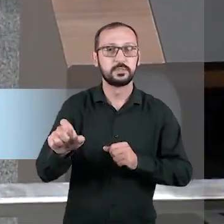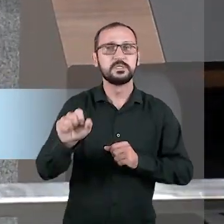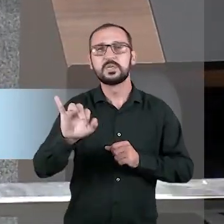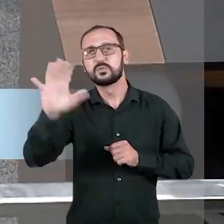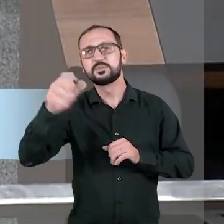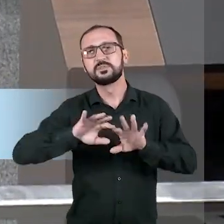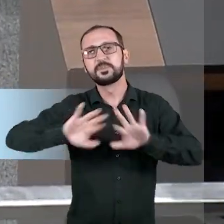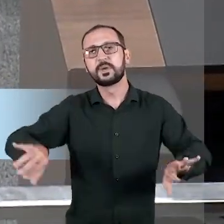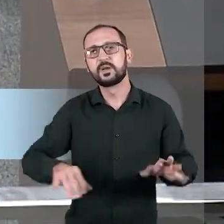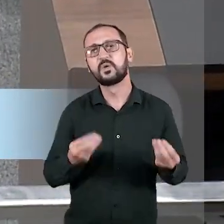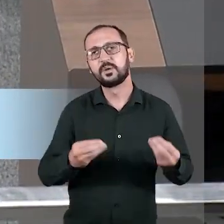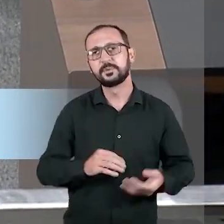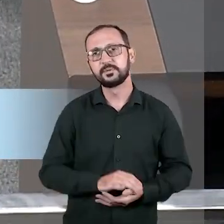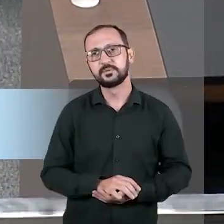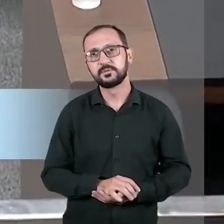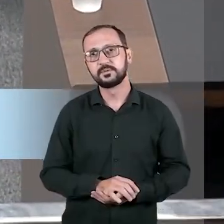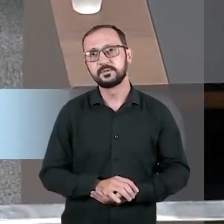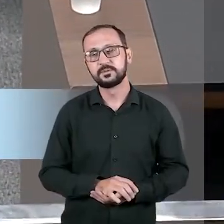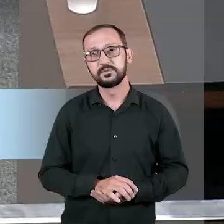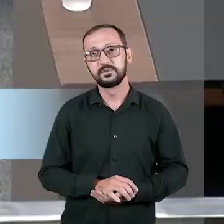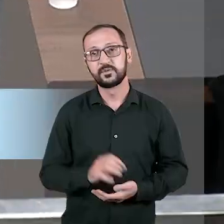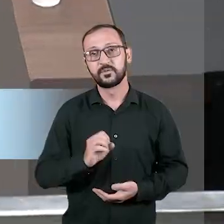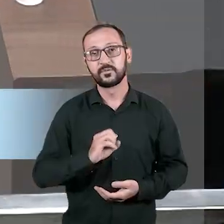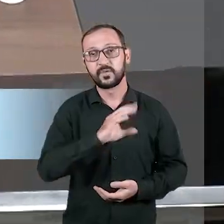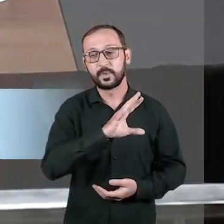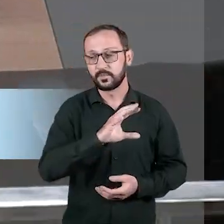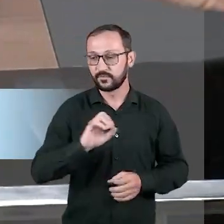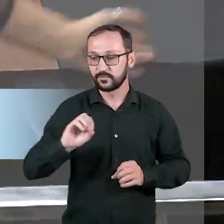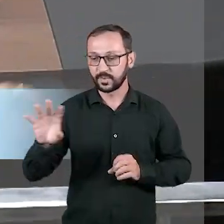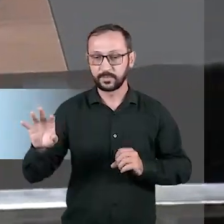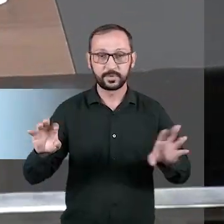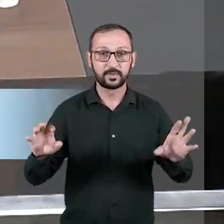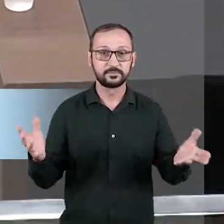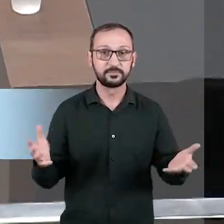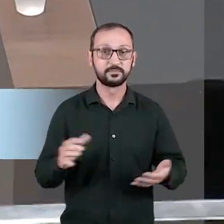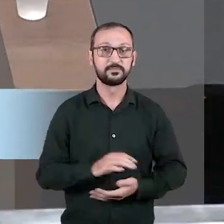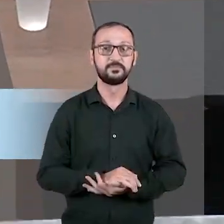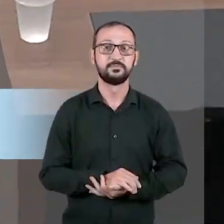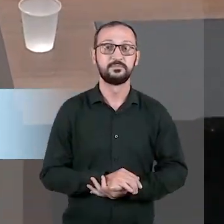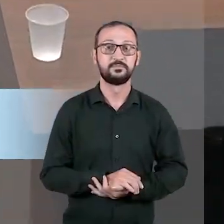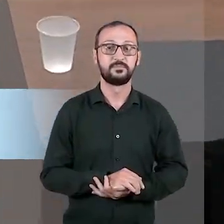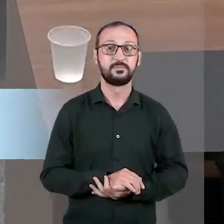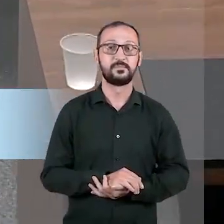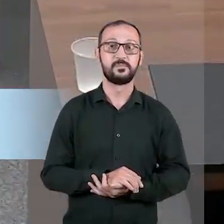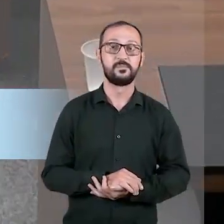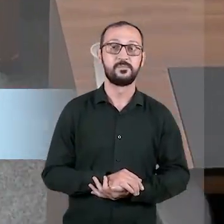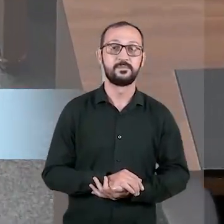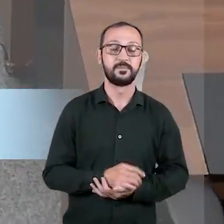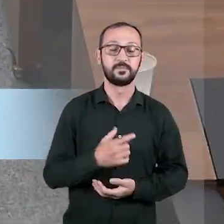aí, numa separação? Você foi embora. E aí, cadê você? Né? Aí, se você